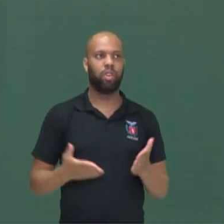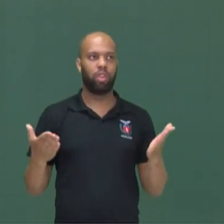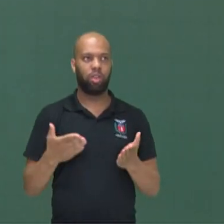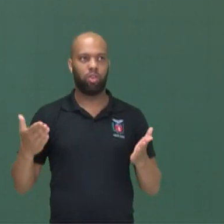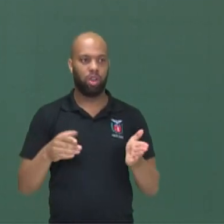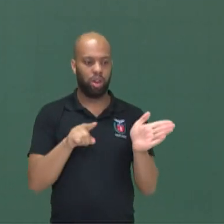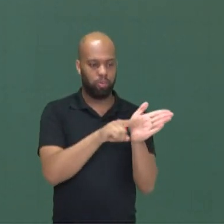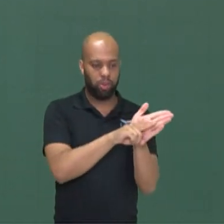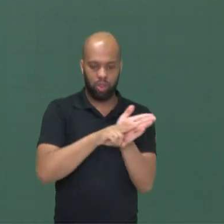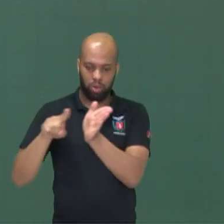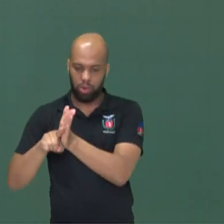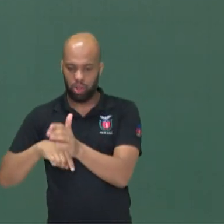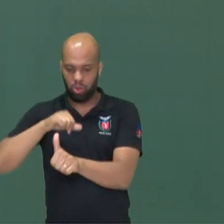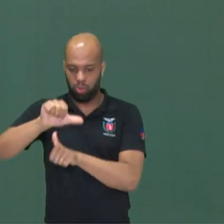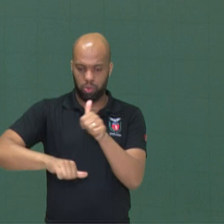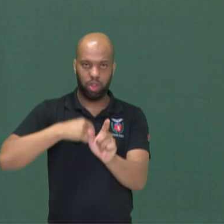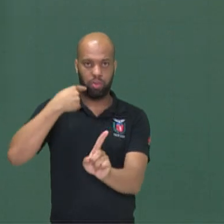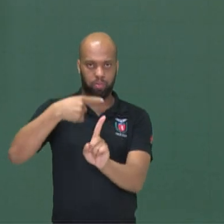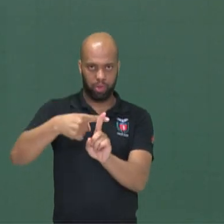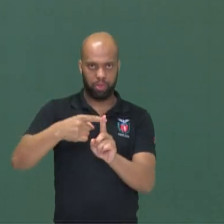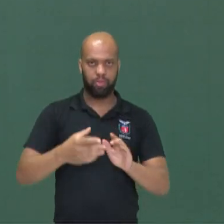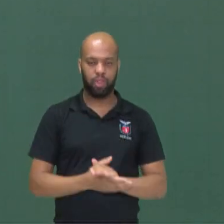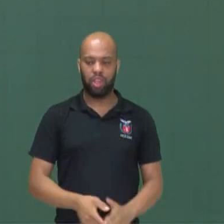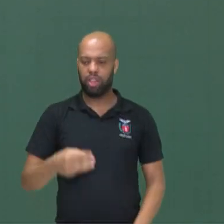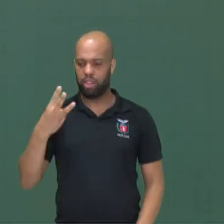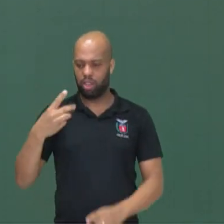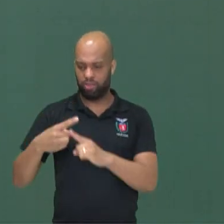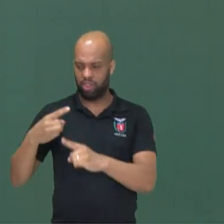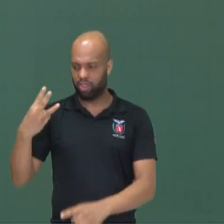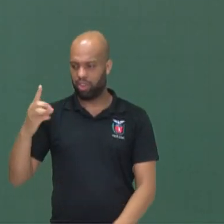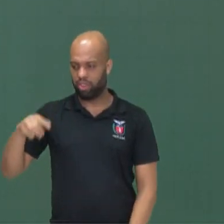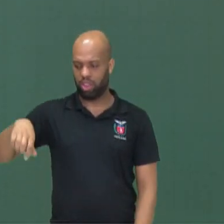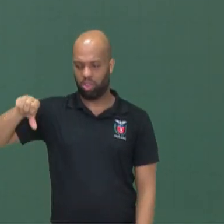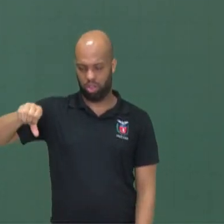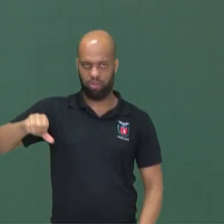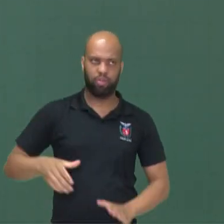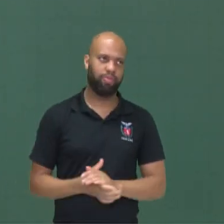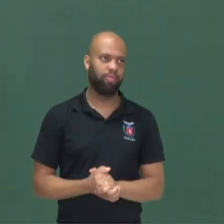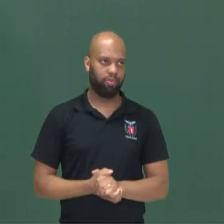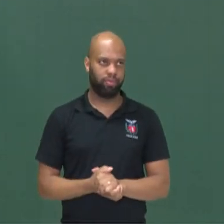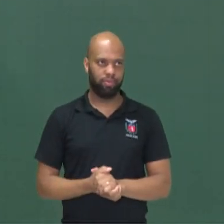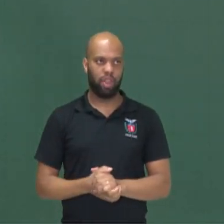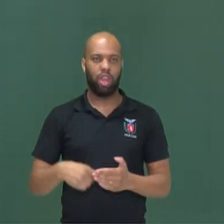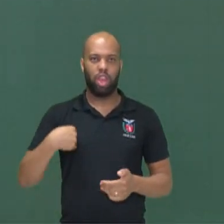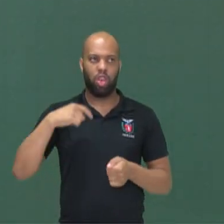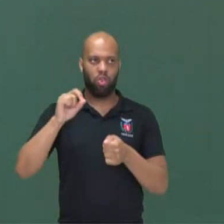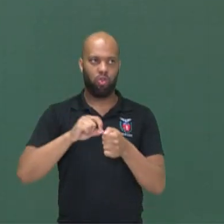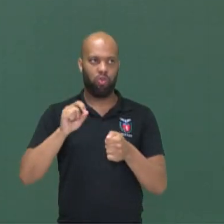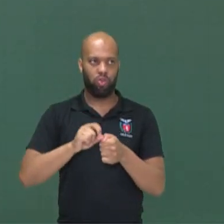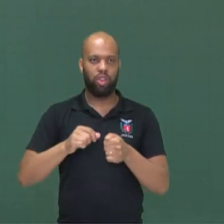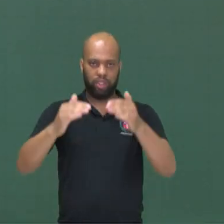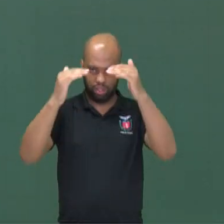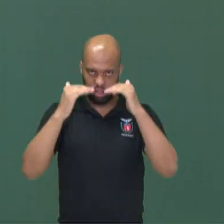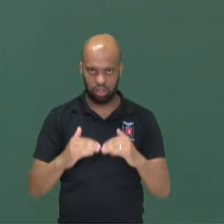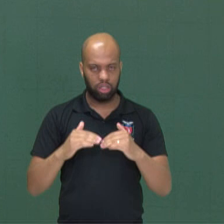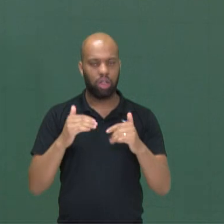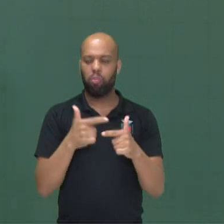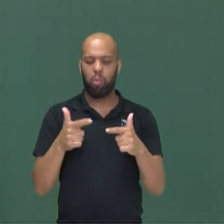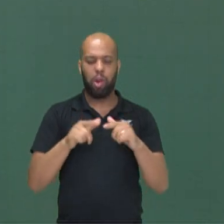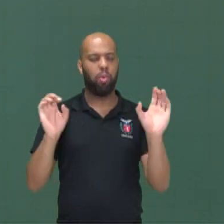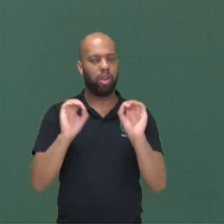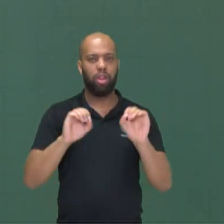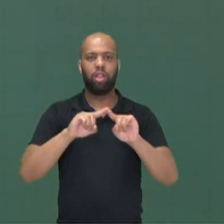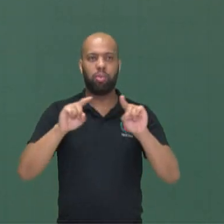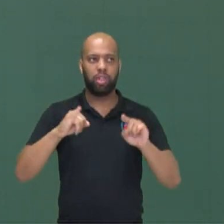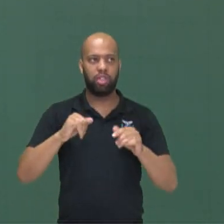Menos com menos é mais. E 3 vezes 3 é 9. Ah, professor, eu fiz na próxima linha. Tudo bem, mas se você